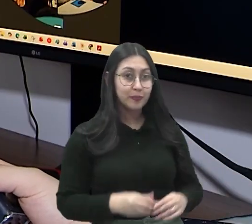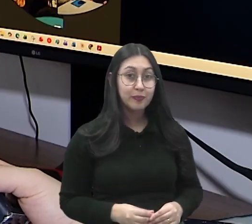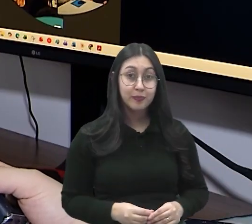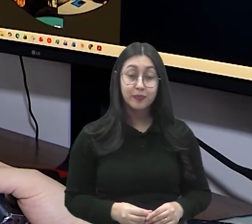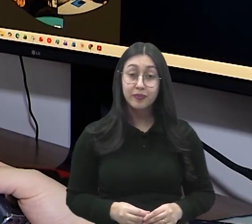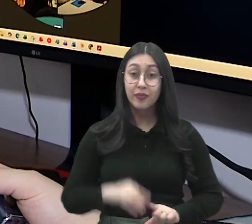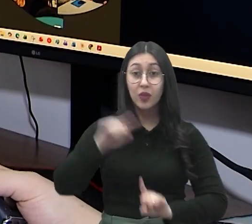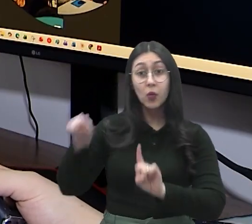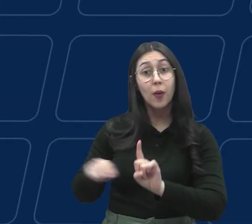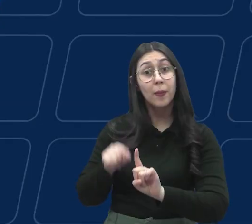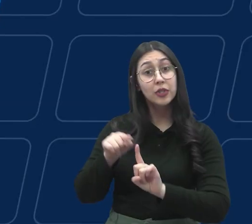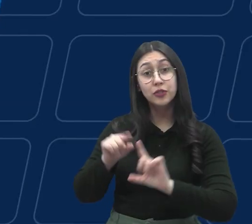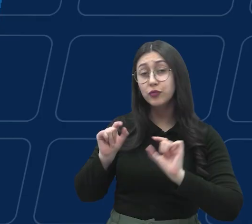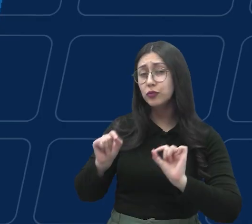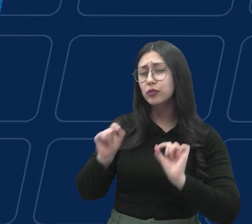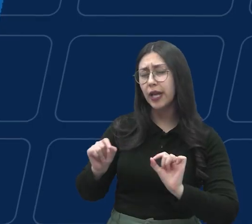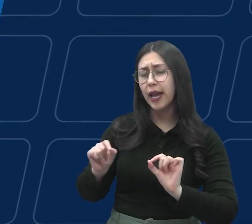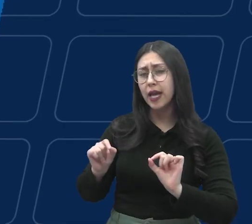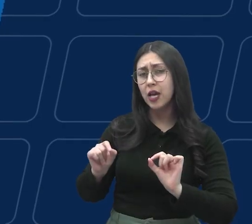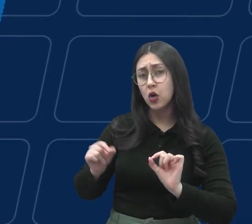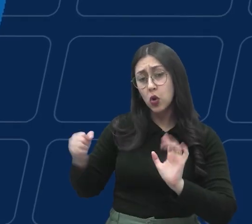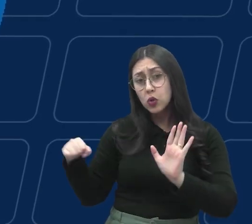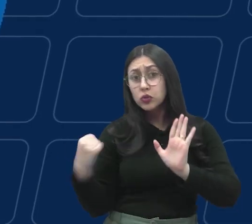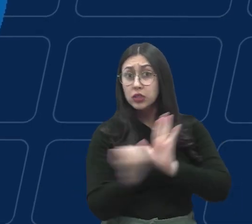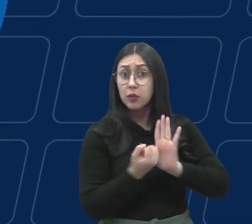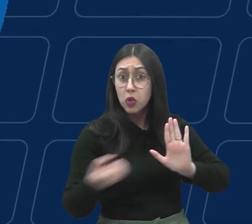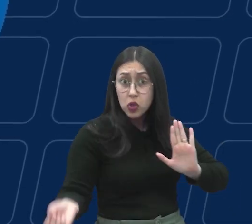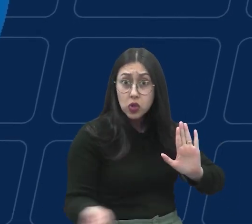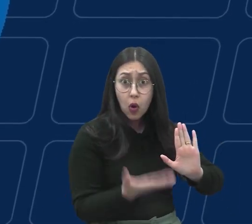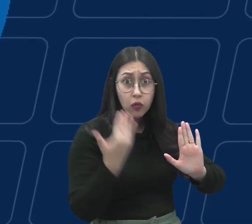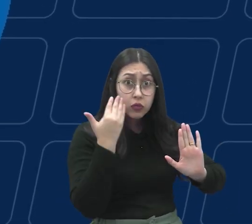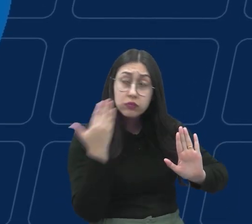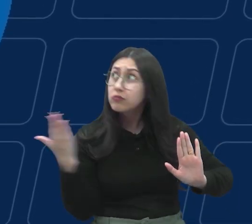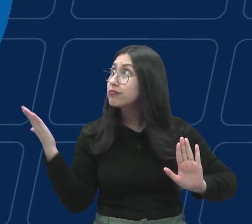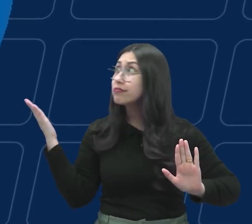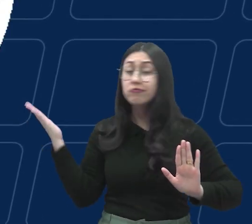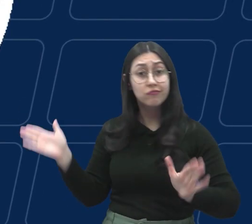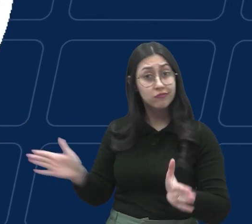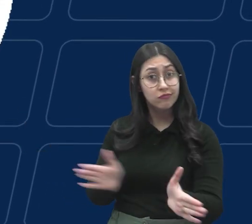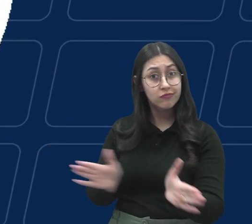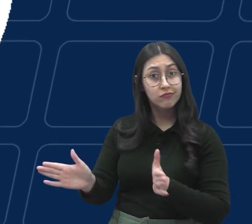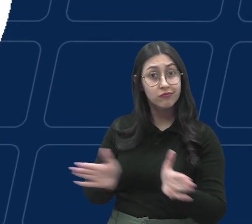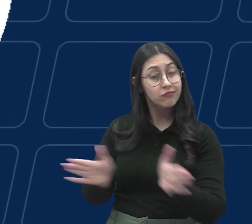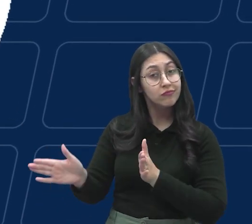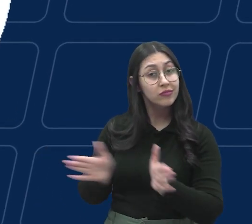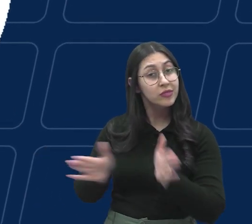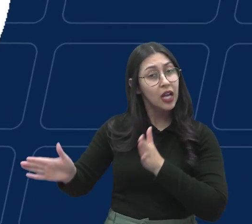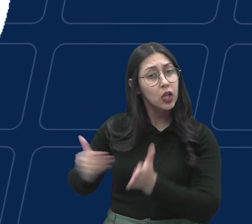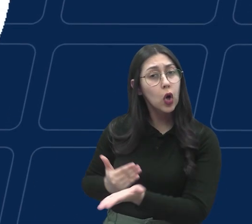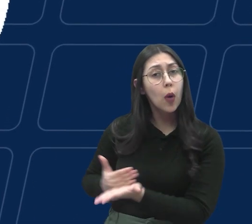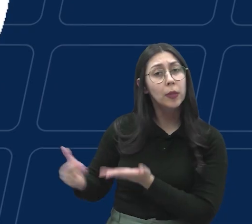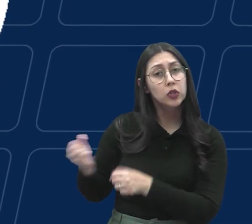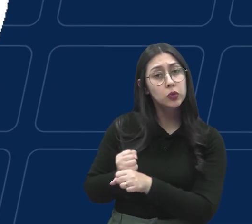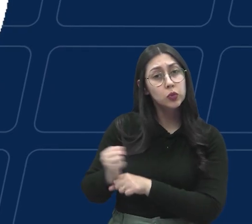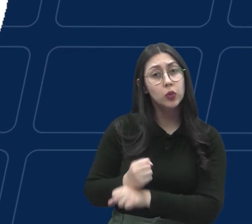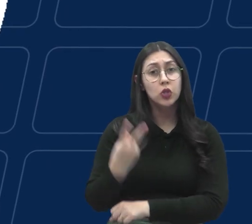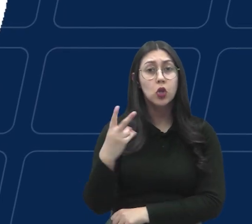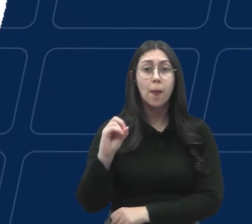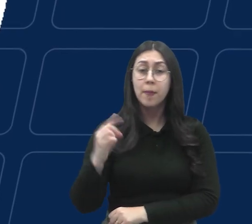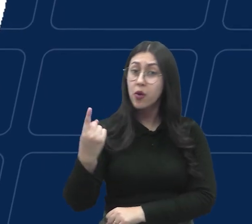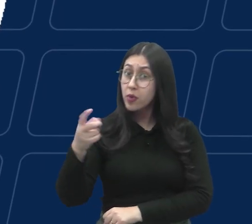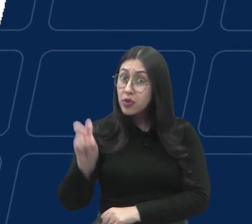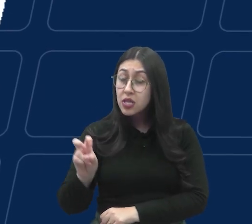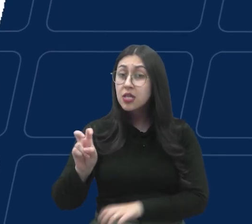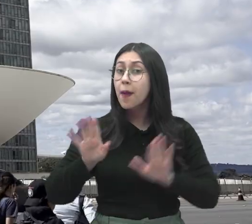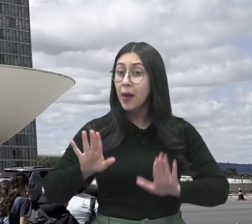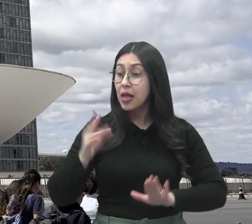para a sociedade. A ideia de promover a unificação dos demais símbolos relacionados à acessibilidade surgiu em